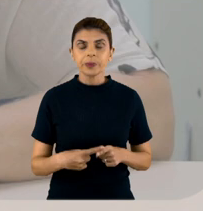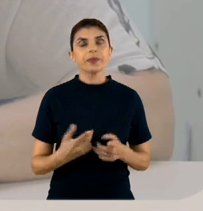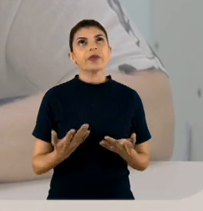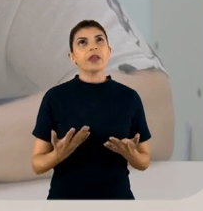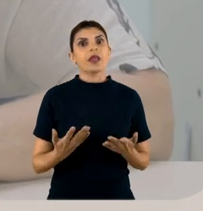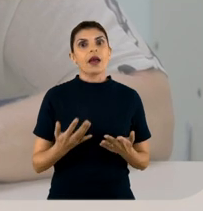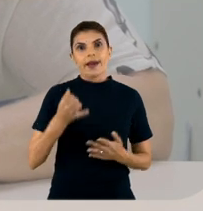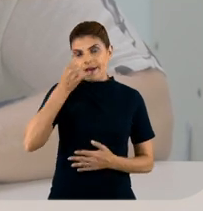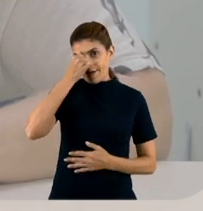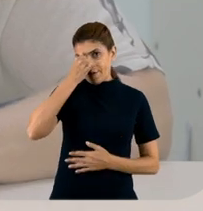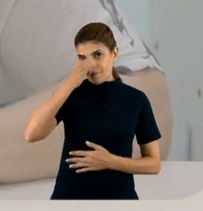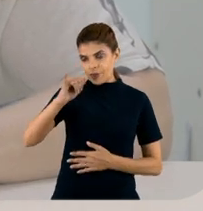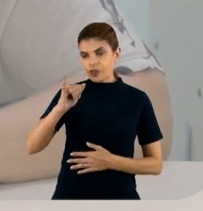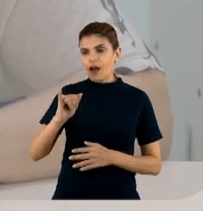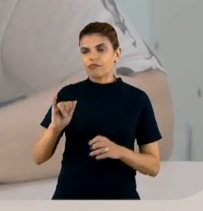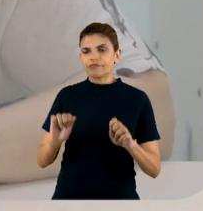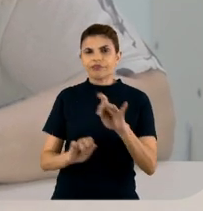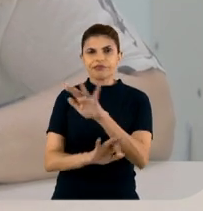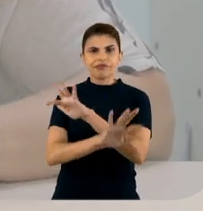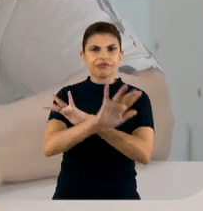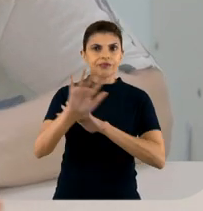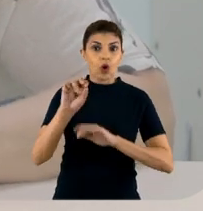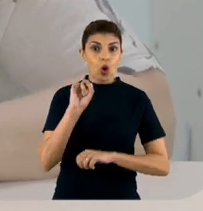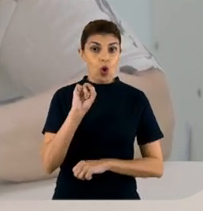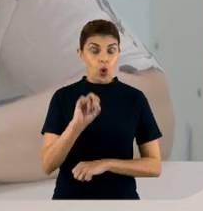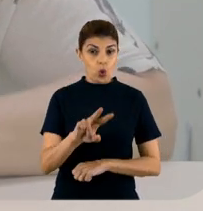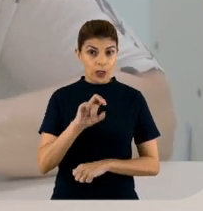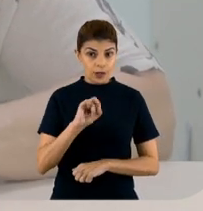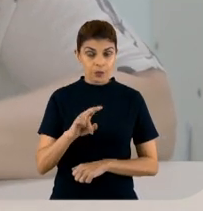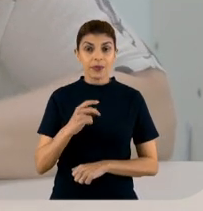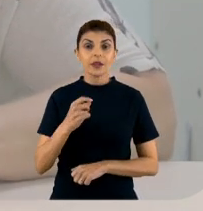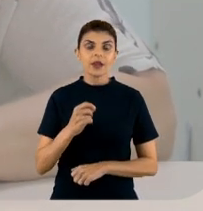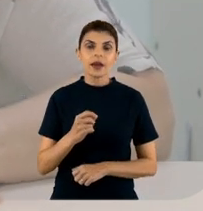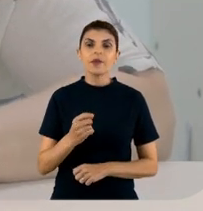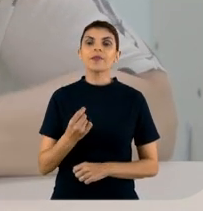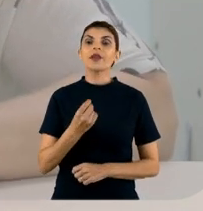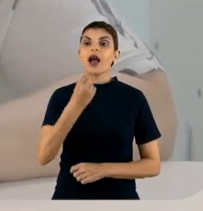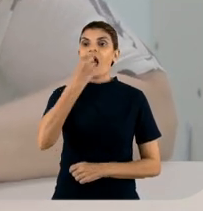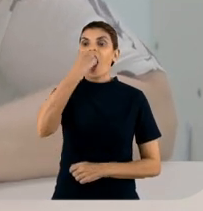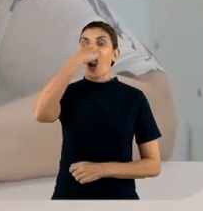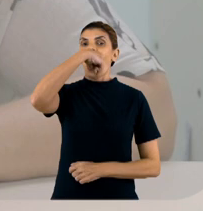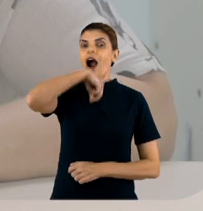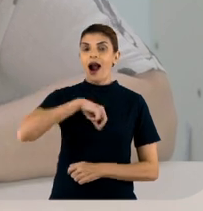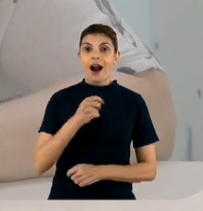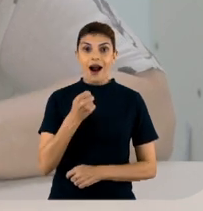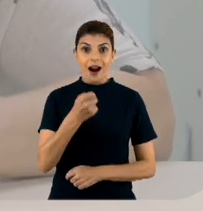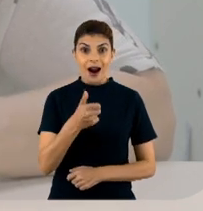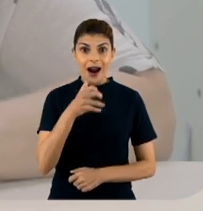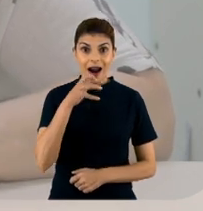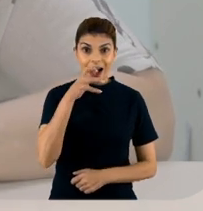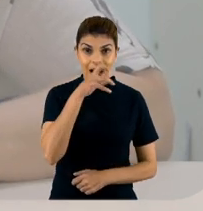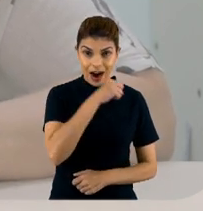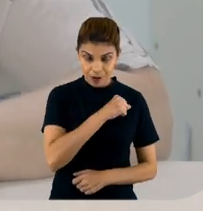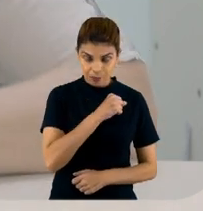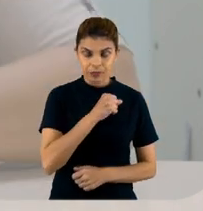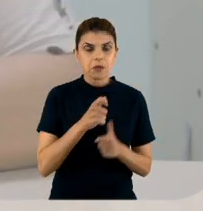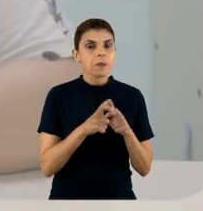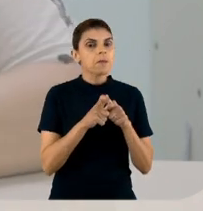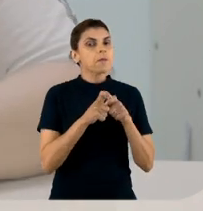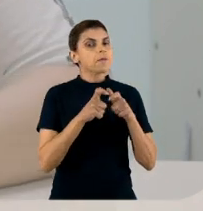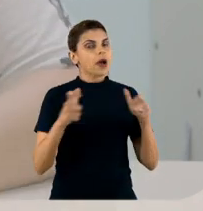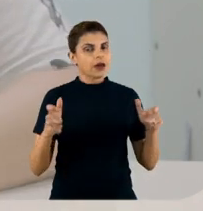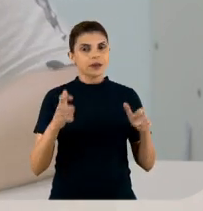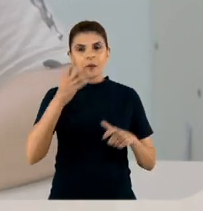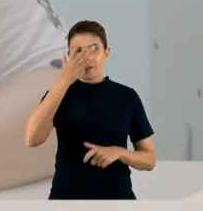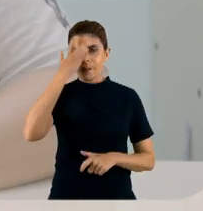porque para evitar a contaminação do ambiente você tem que fazer uma intubação que a gente chama de sequência rápida que é uma coisa que a